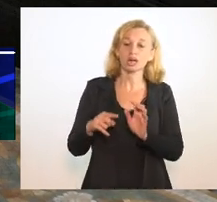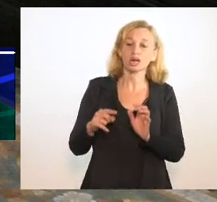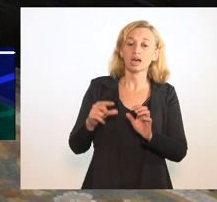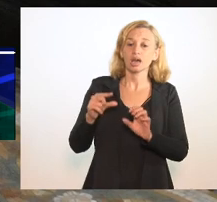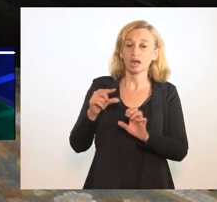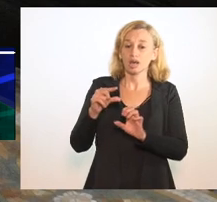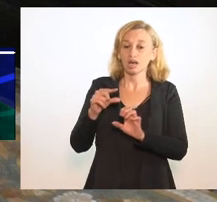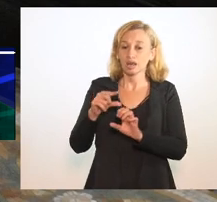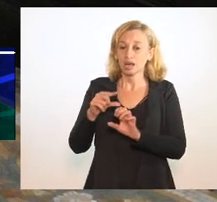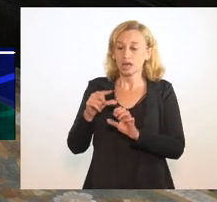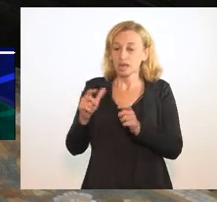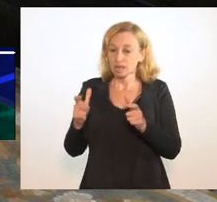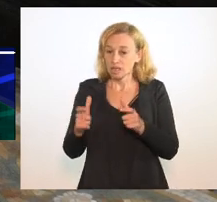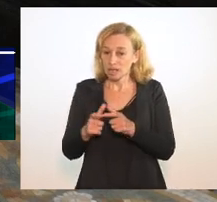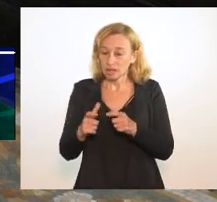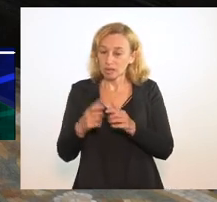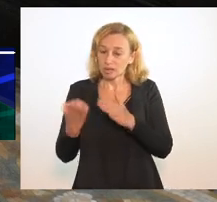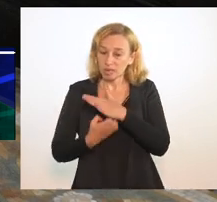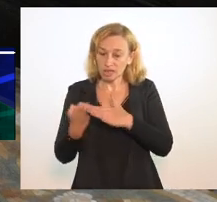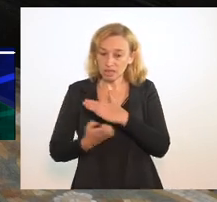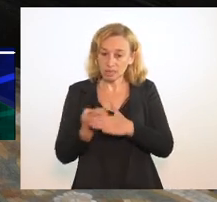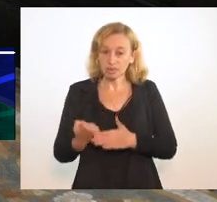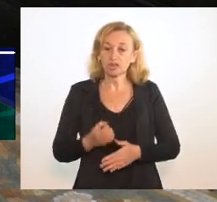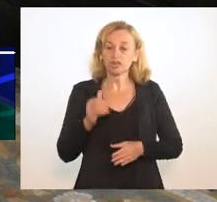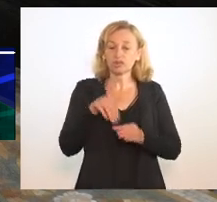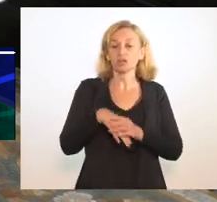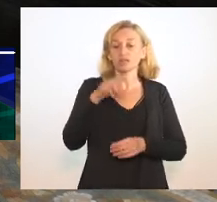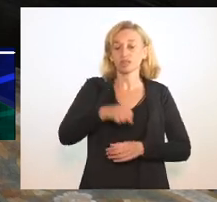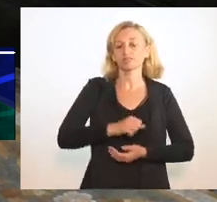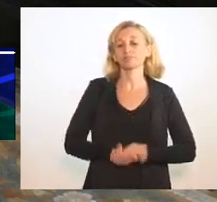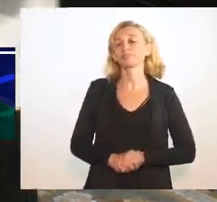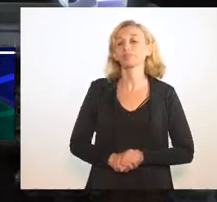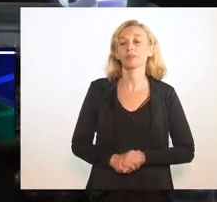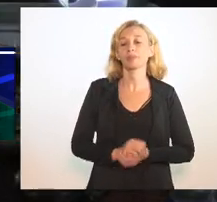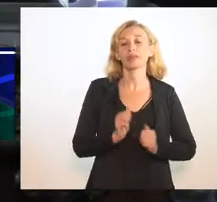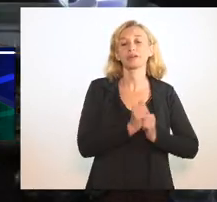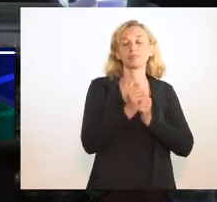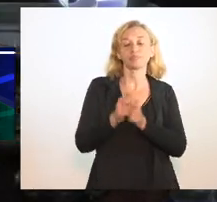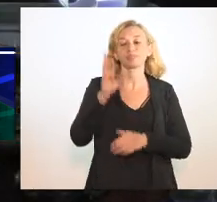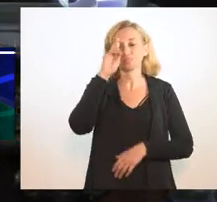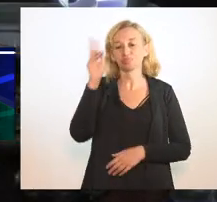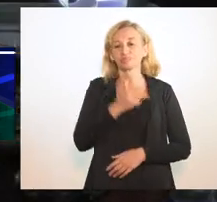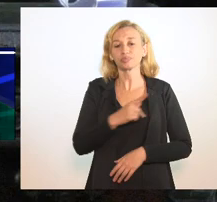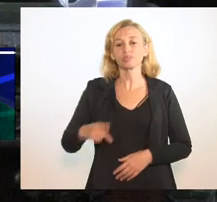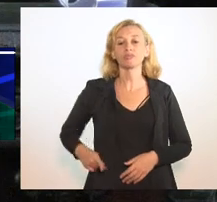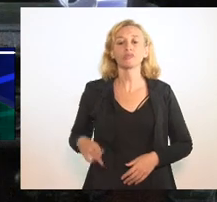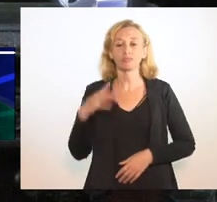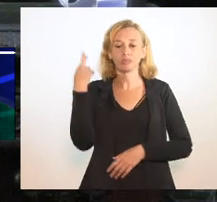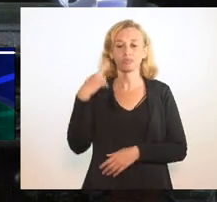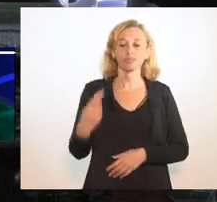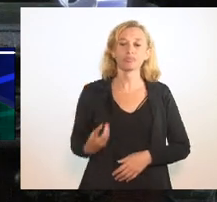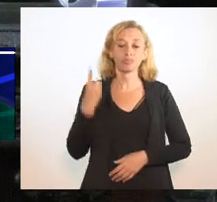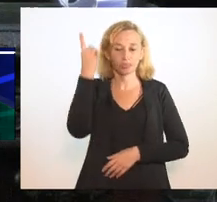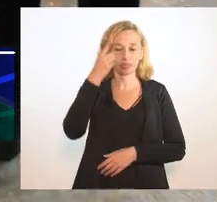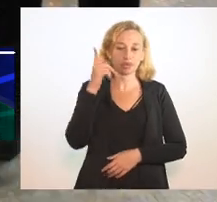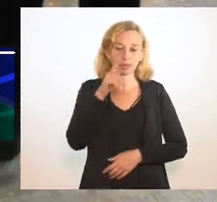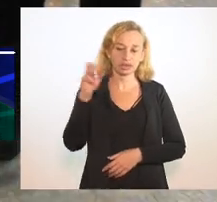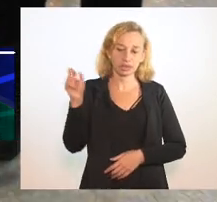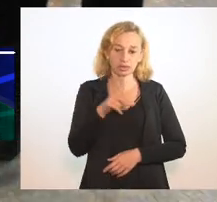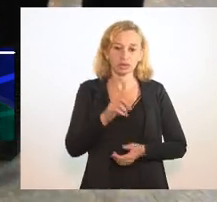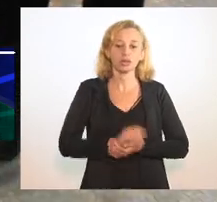fundamental, por isso o nosso encaminhamento é pelo voto sim. Para encaminhar, senhor presidente. Deputada Renata Souza, pelo PSOL.